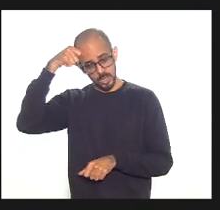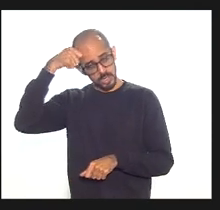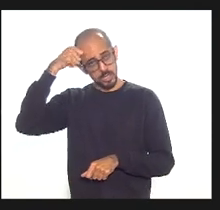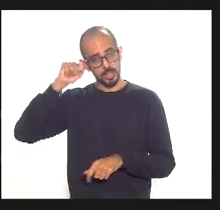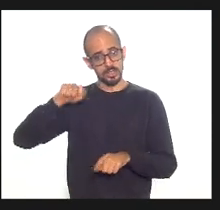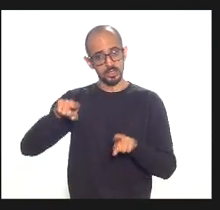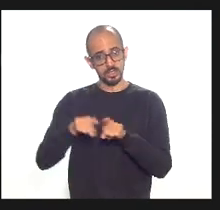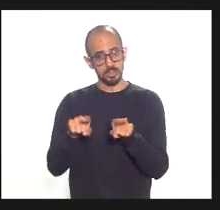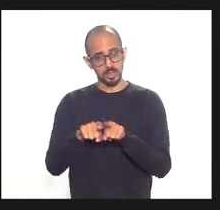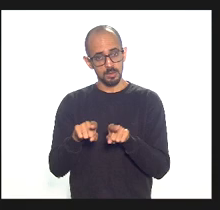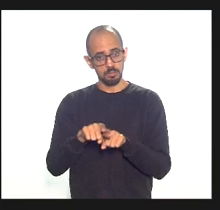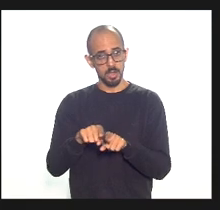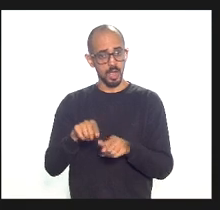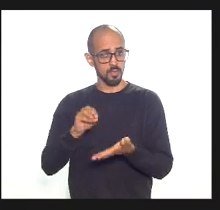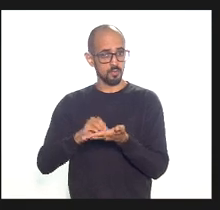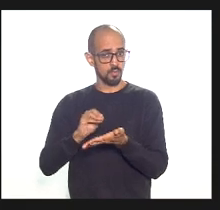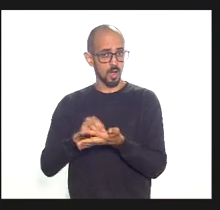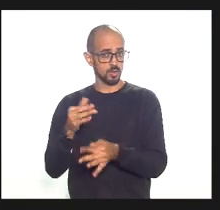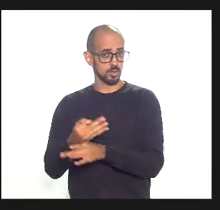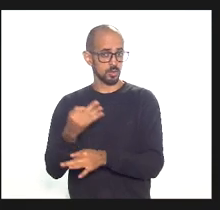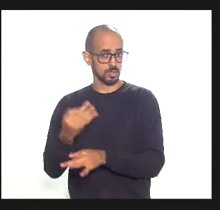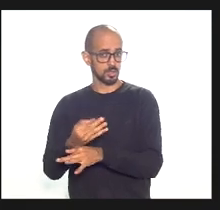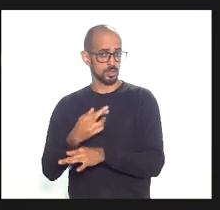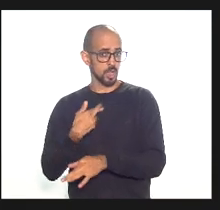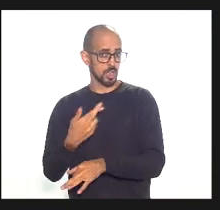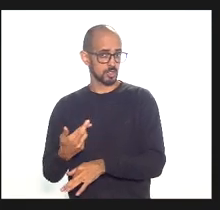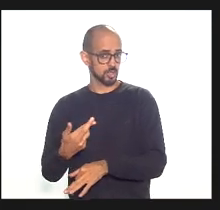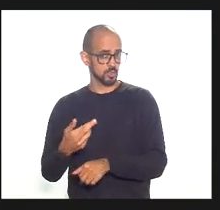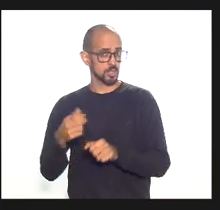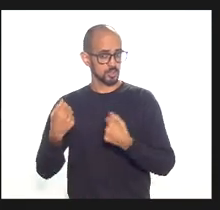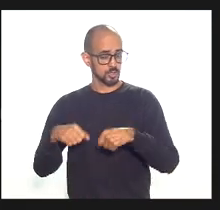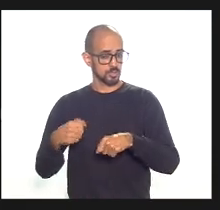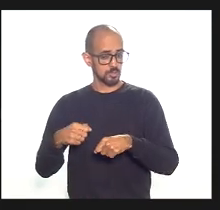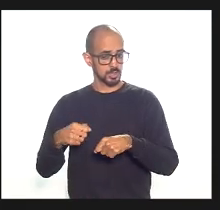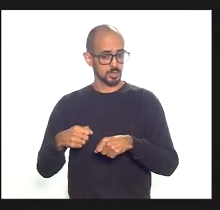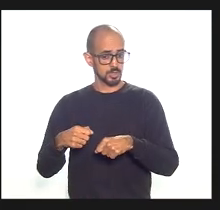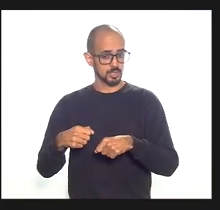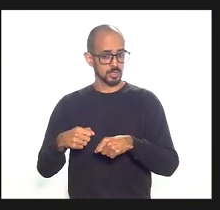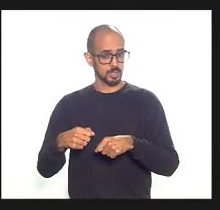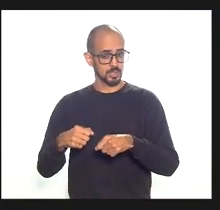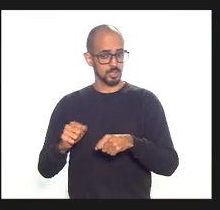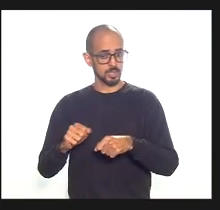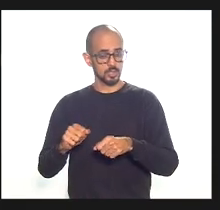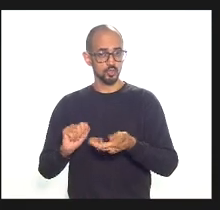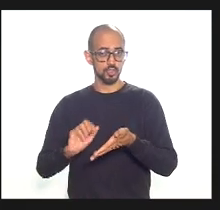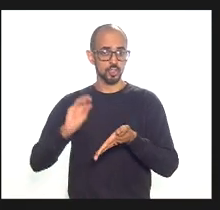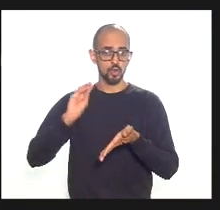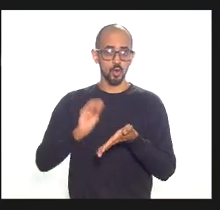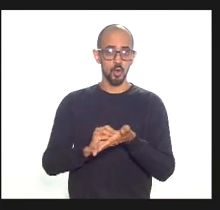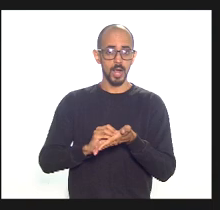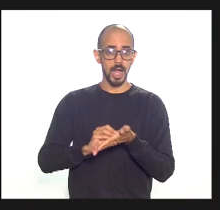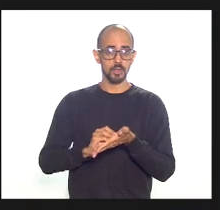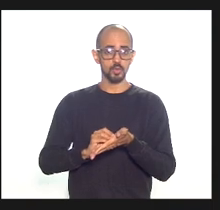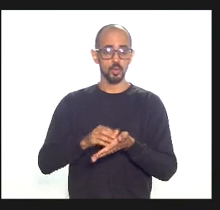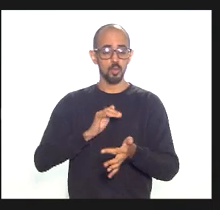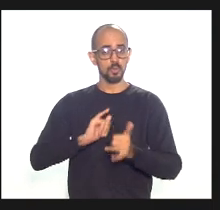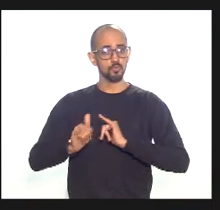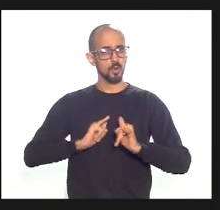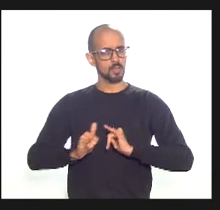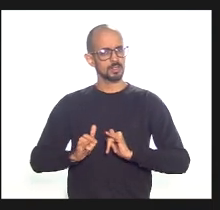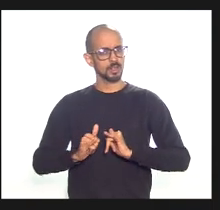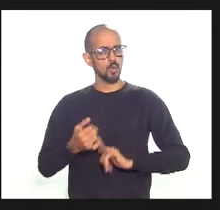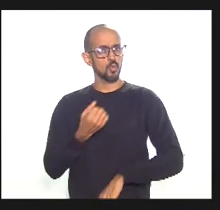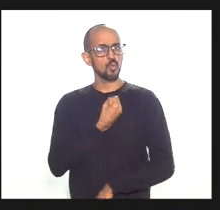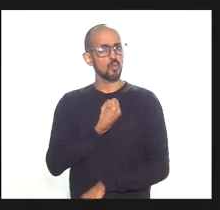religiosa. E a gente precisa que isso se transforme em dados. E é isso que o projeto está